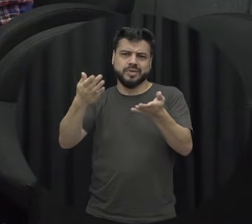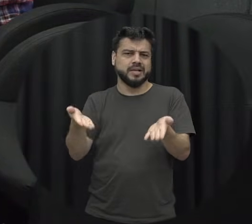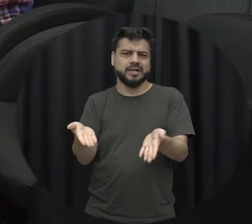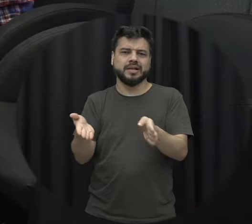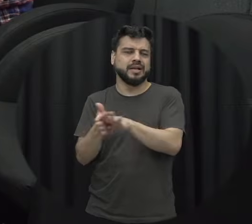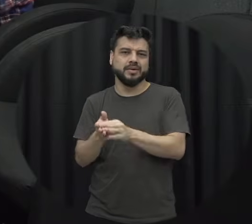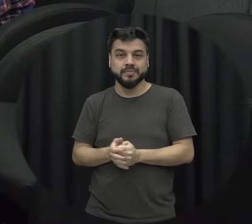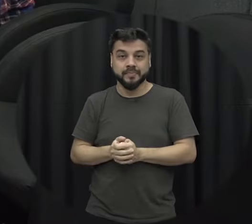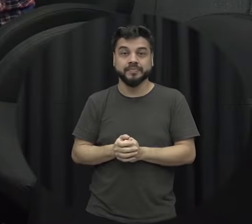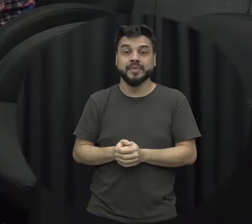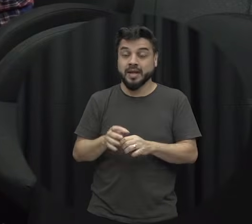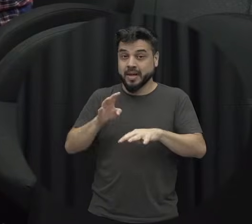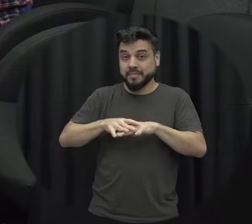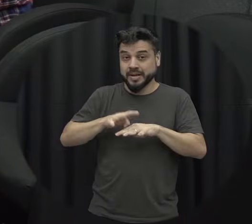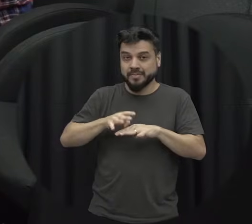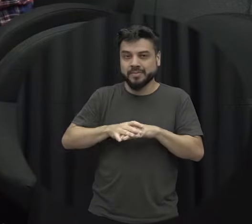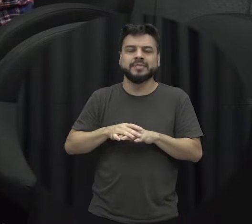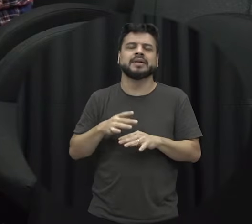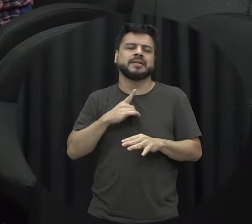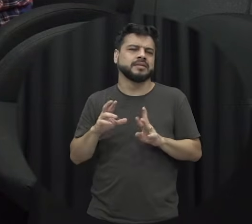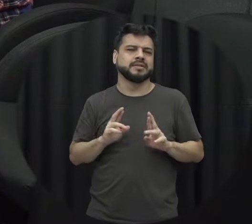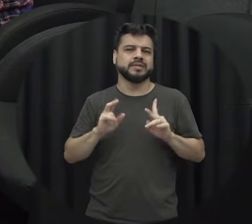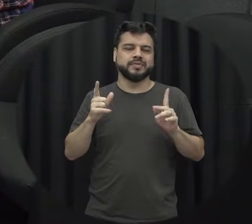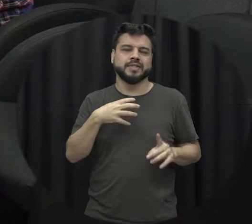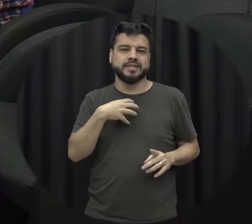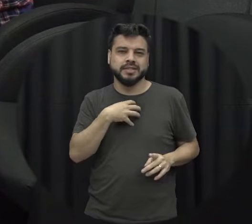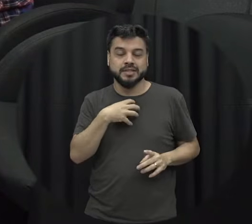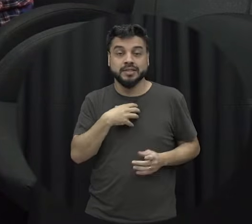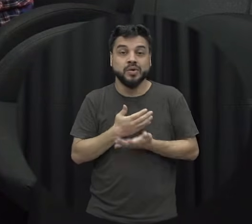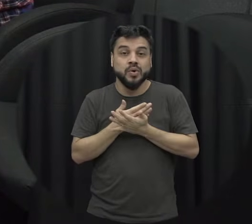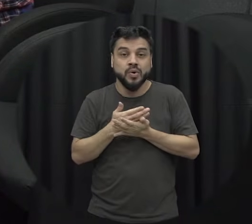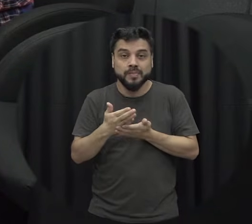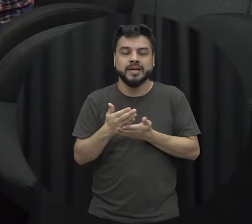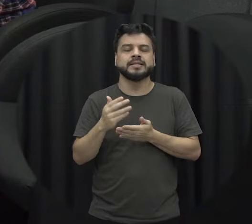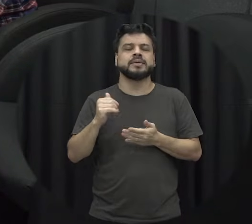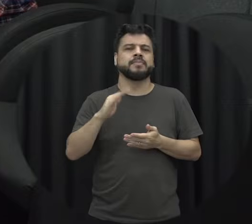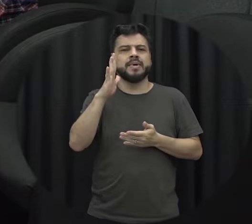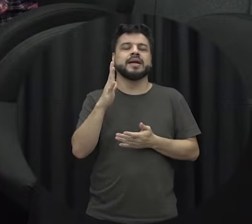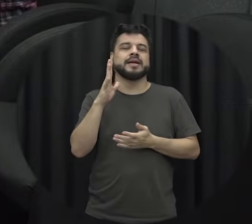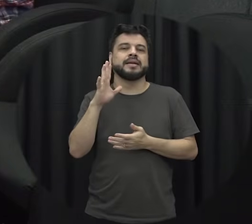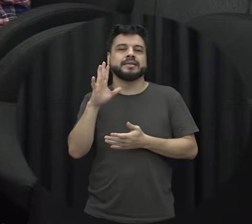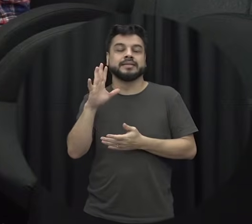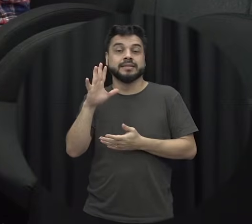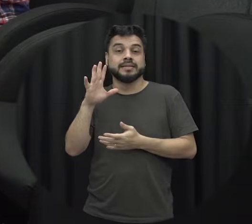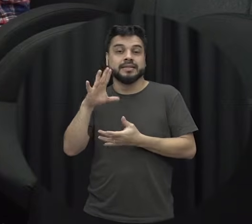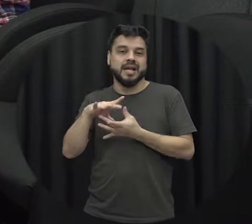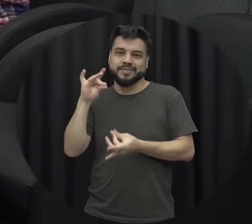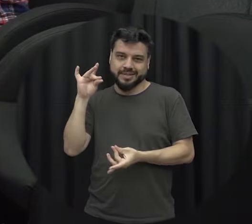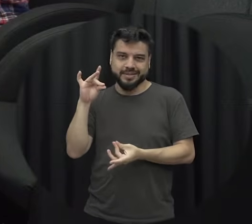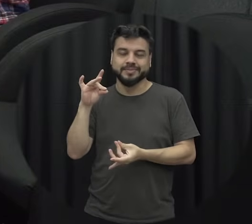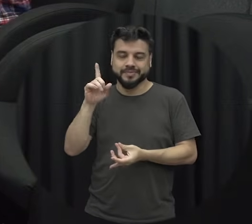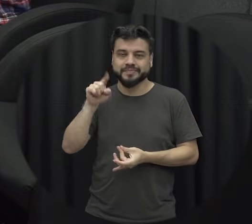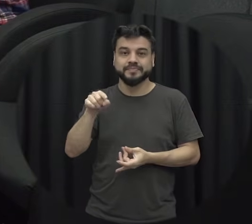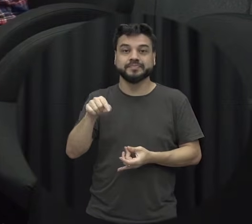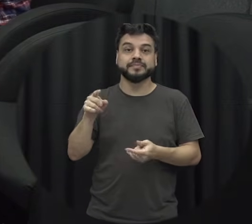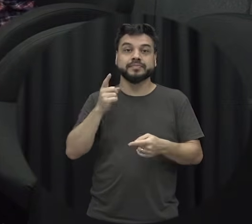mas a matemática vai ter um outro formato que vai se tornar cada vez mais abstrata. Ela não deixa de fazer relações com